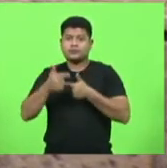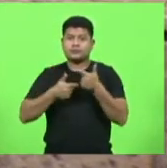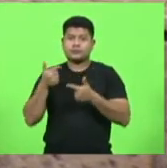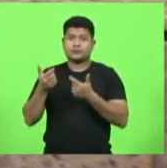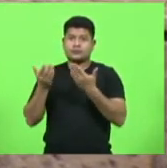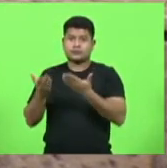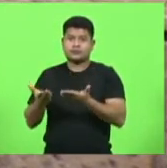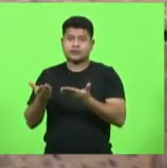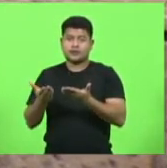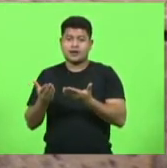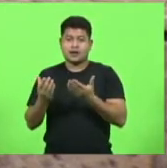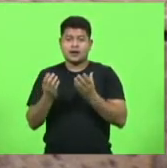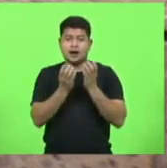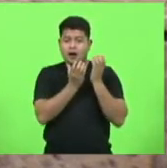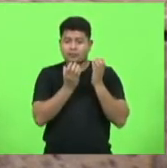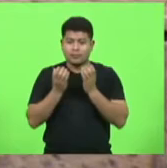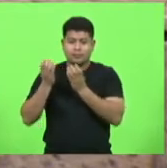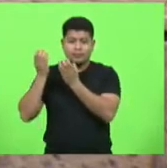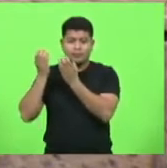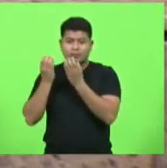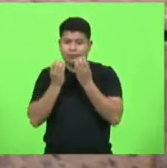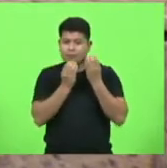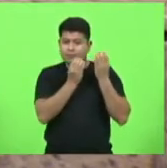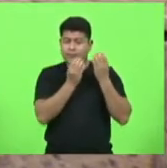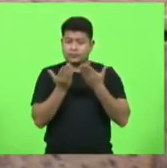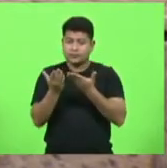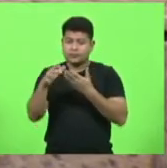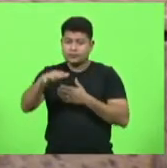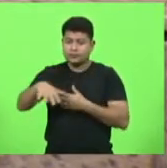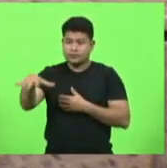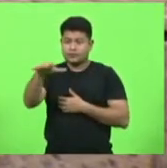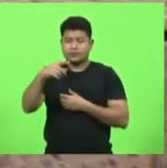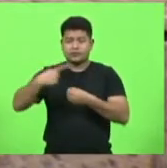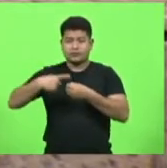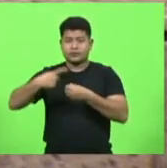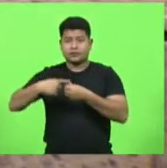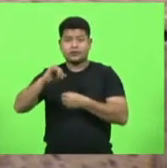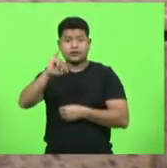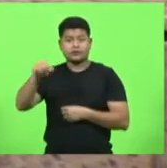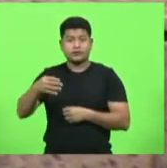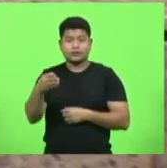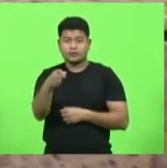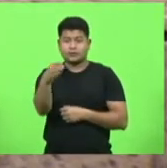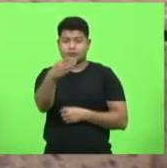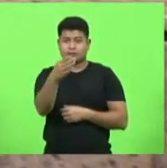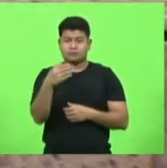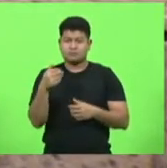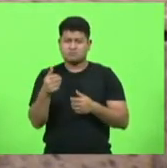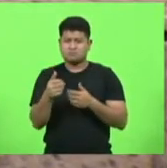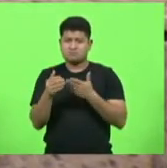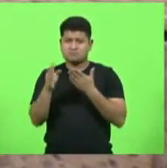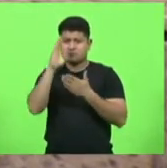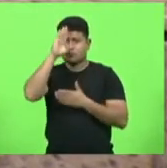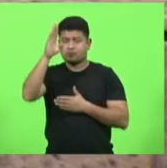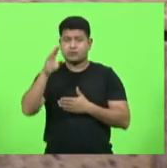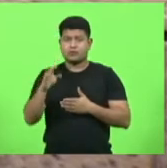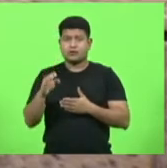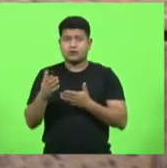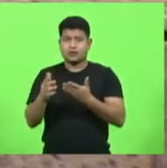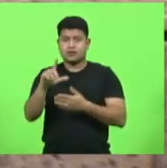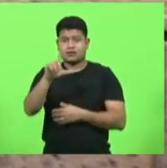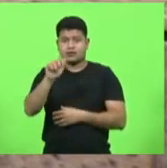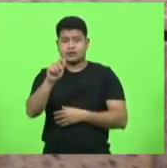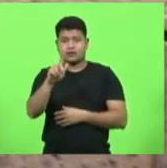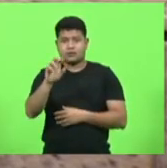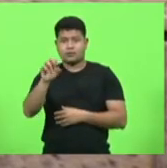da melancia no município de Jaguaruna, mais especificamente ali na Lagoa da Garopaba.